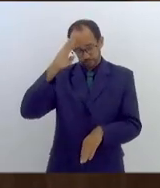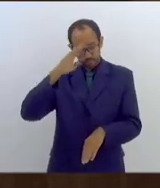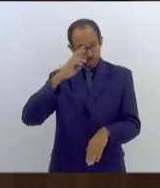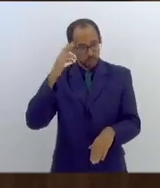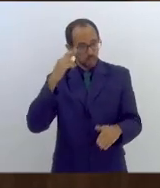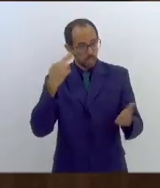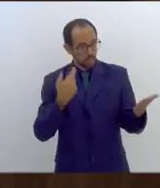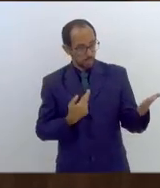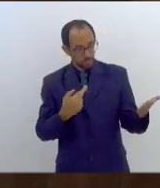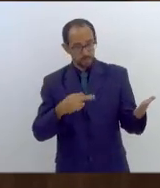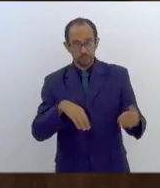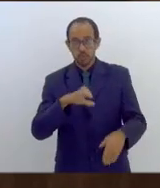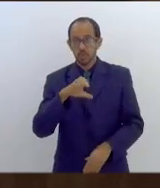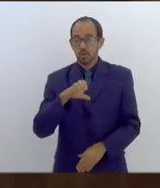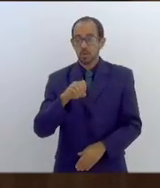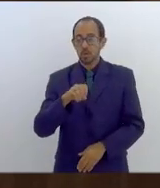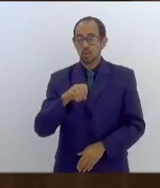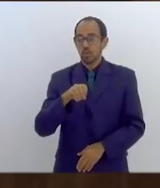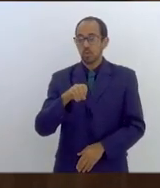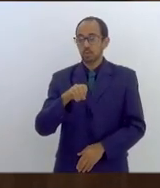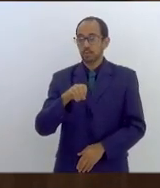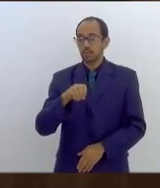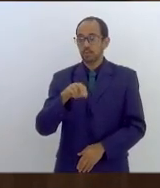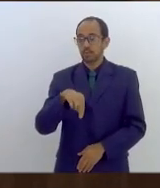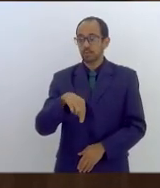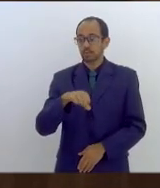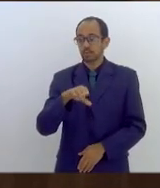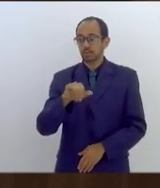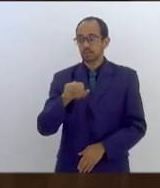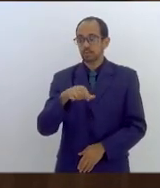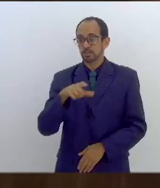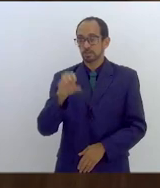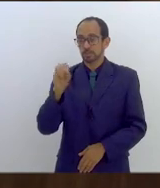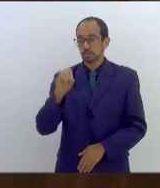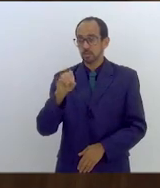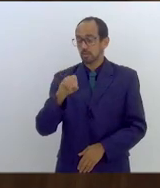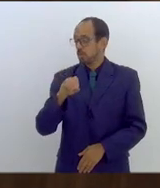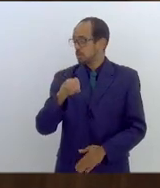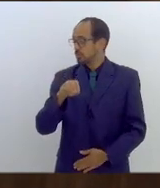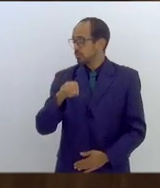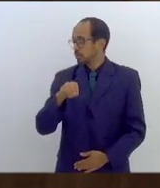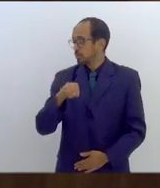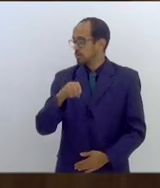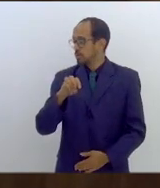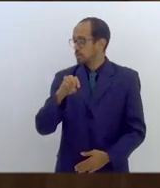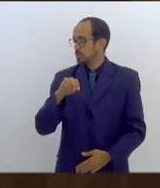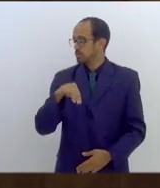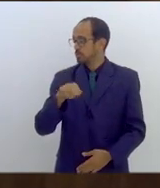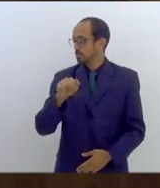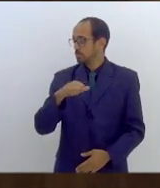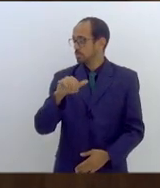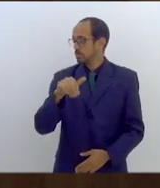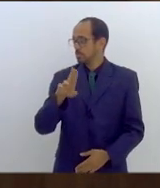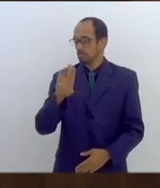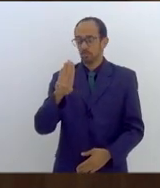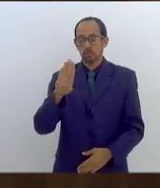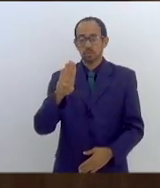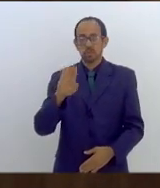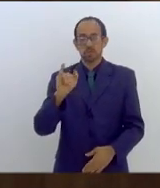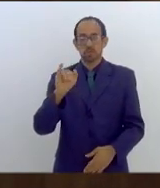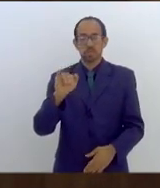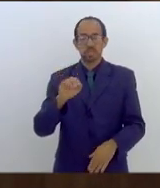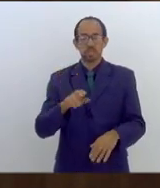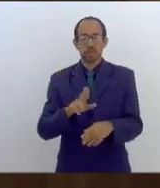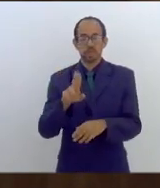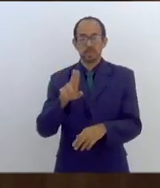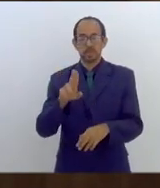Conceição de Macabu e Carapebus, onde nós tivemos mortos nessas cidades. É muito importante que a gente tenha cada vez